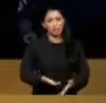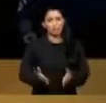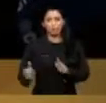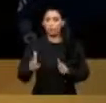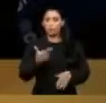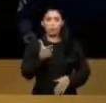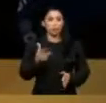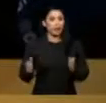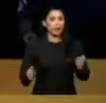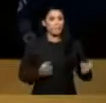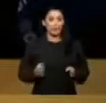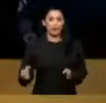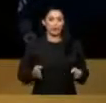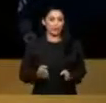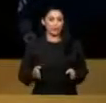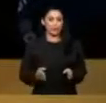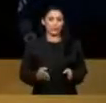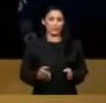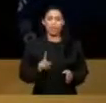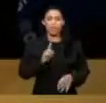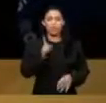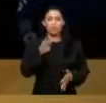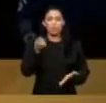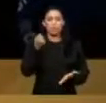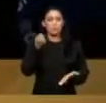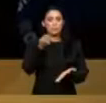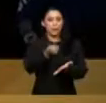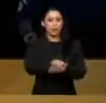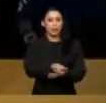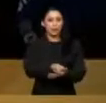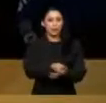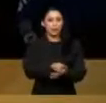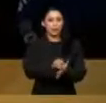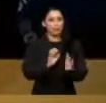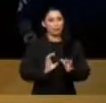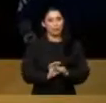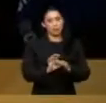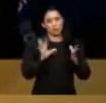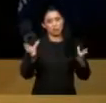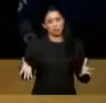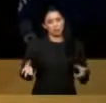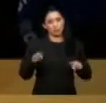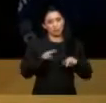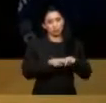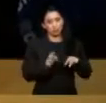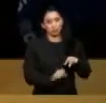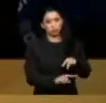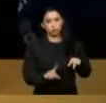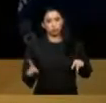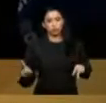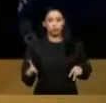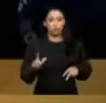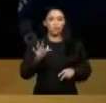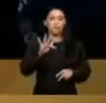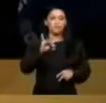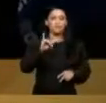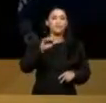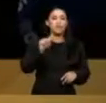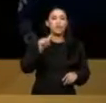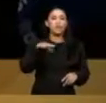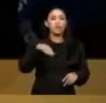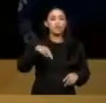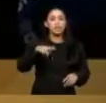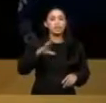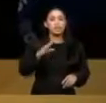a inafiançabilidade. Por outro lado, se a resposta for negativa, convém analisar se a